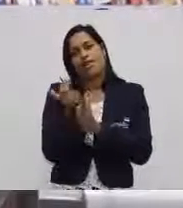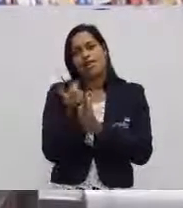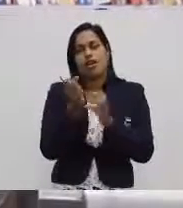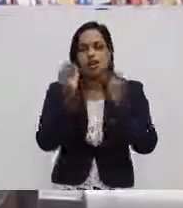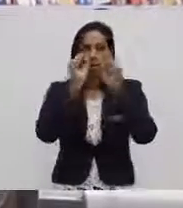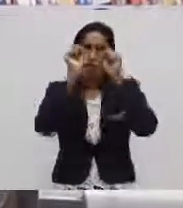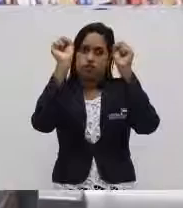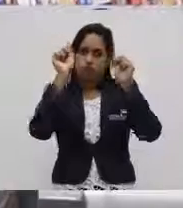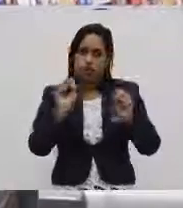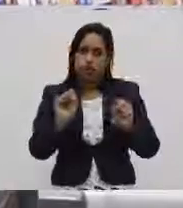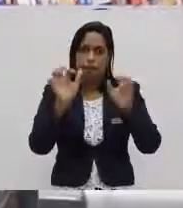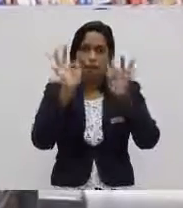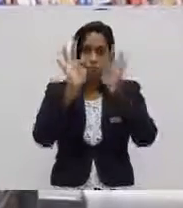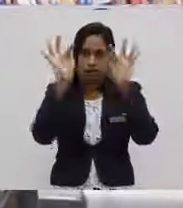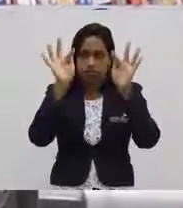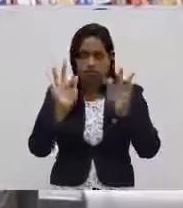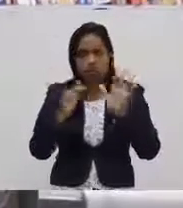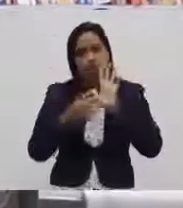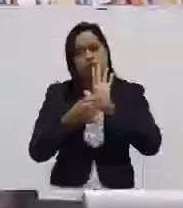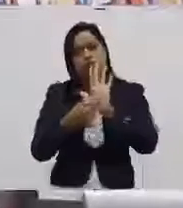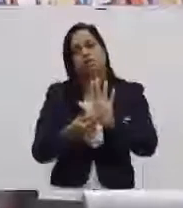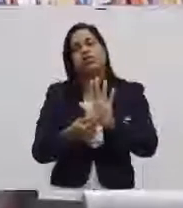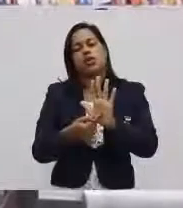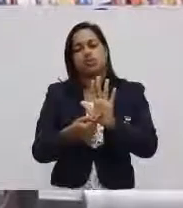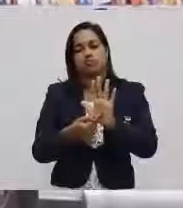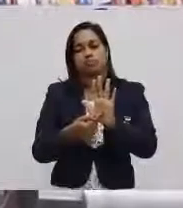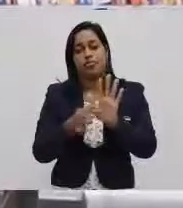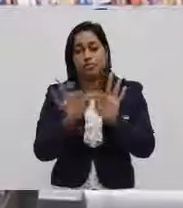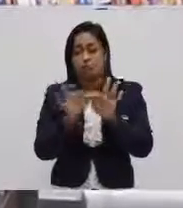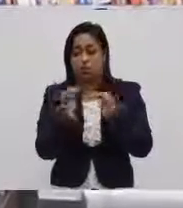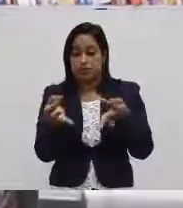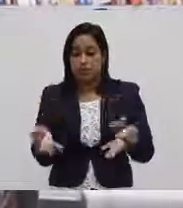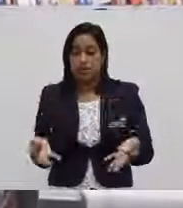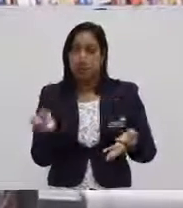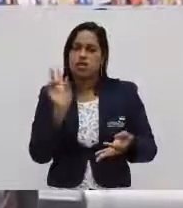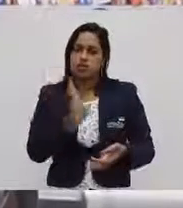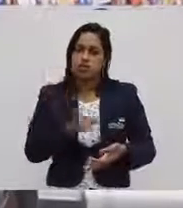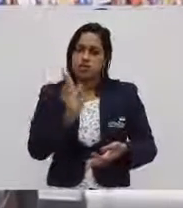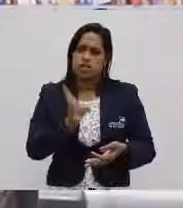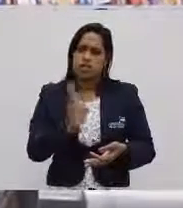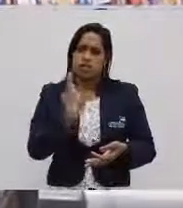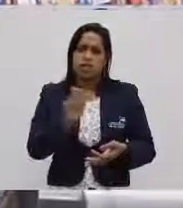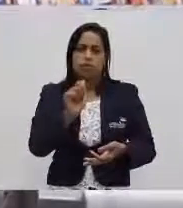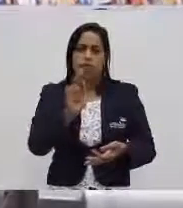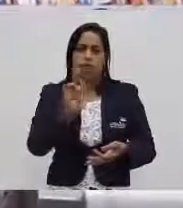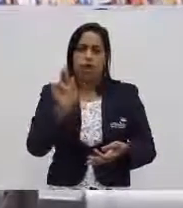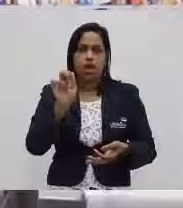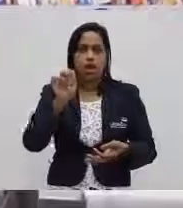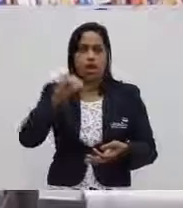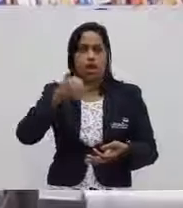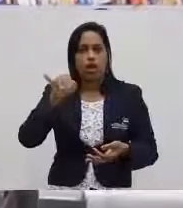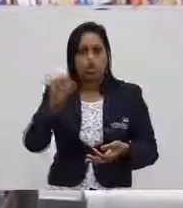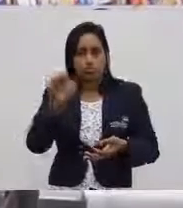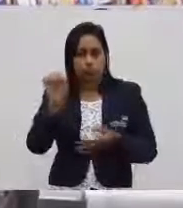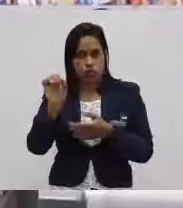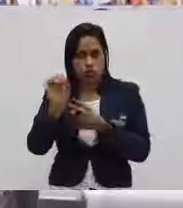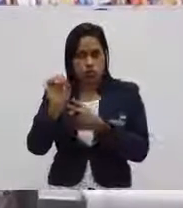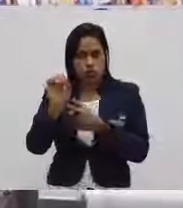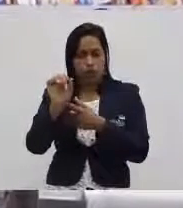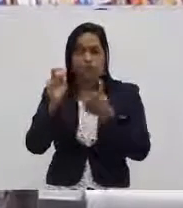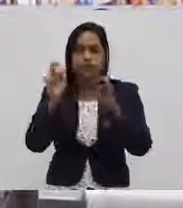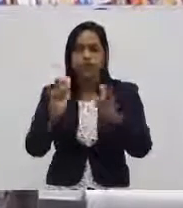esquema ou exposição. Mas para simplificar, nós sempre vamos usar o termo arranjo físico quando falarmos sobre